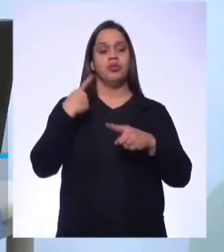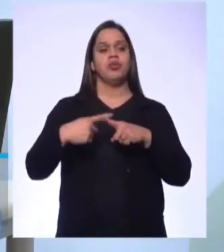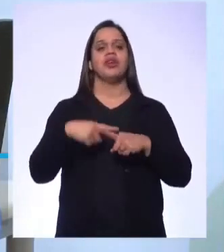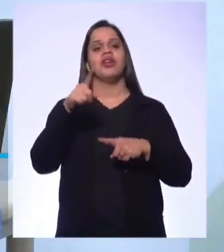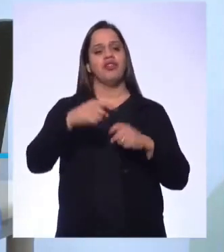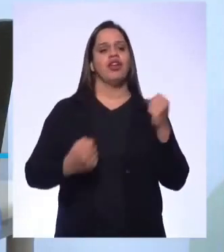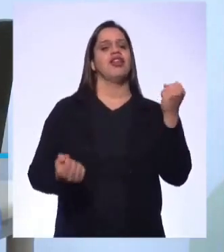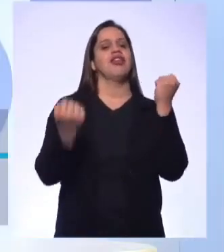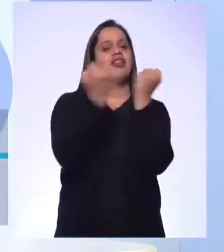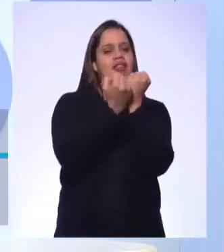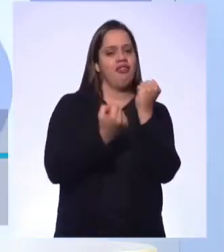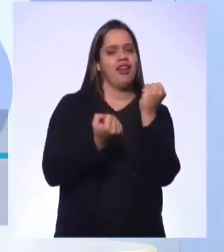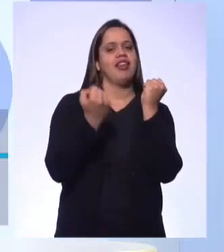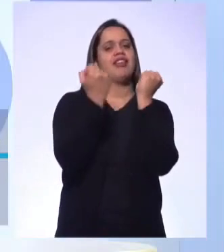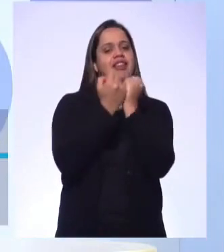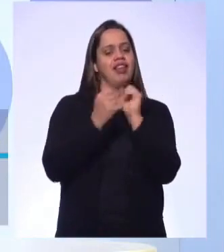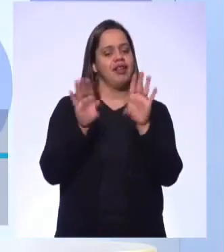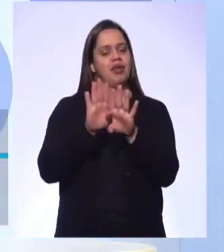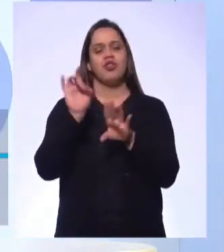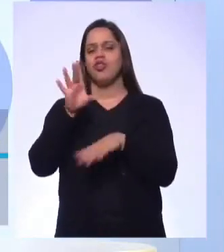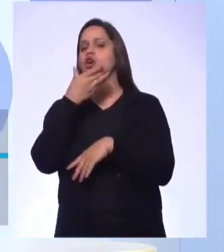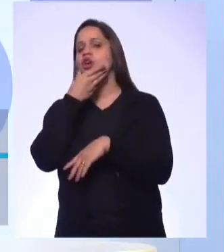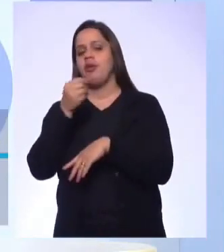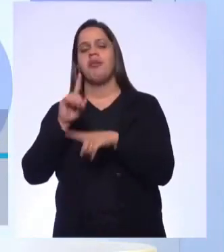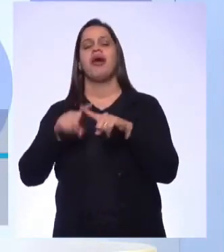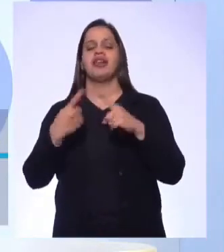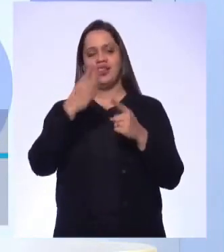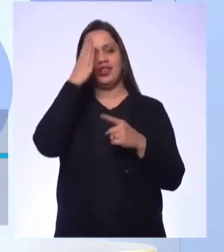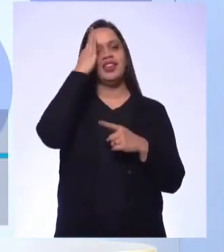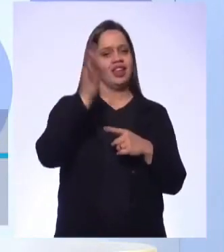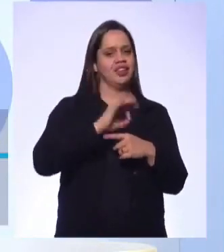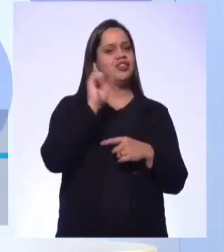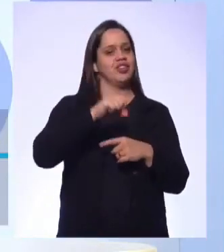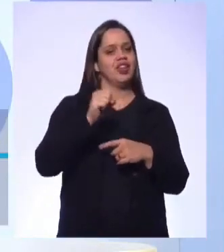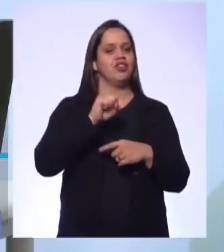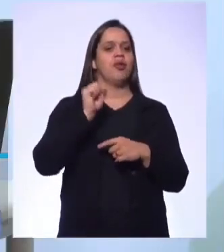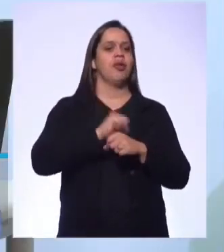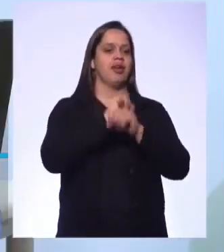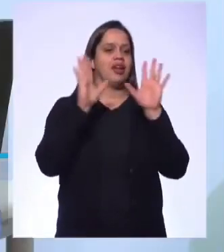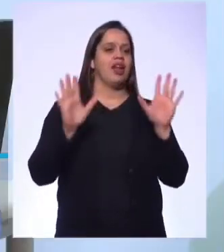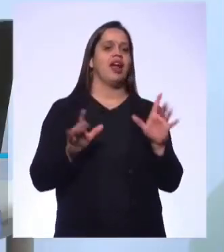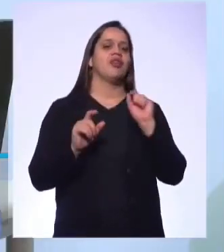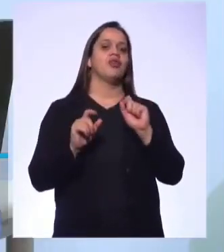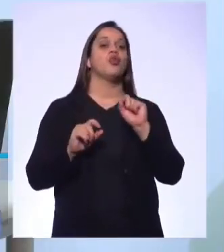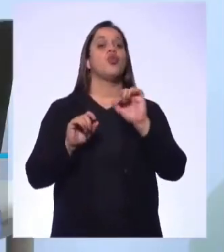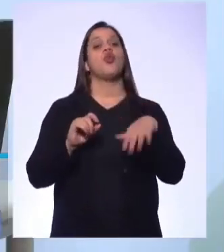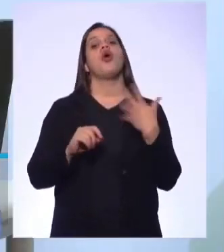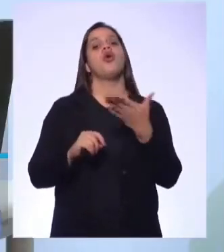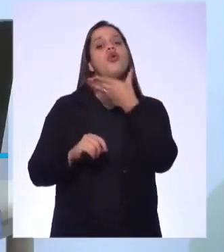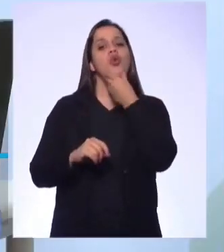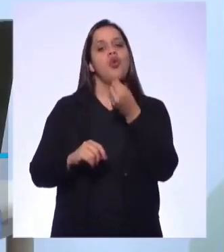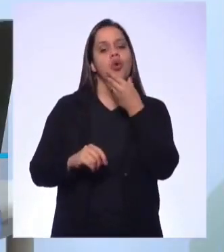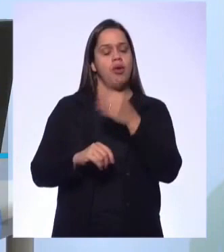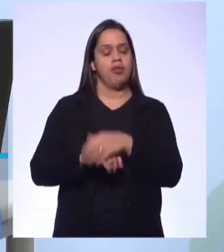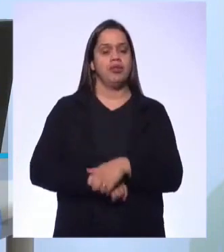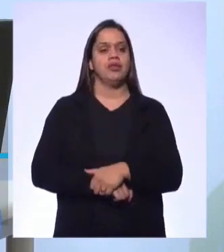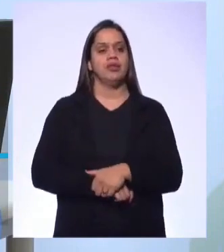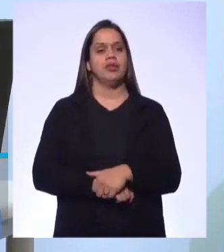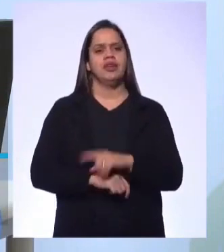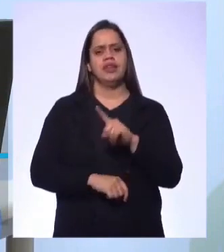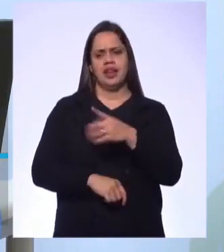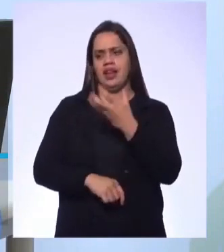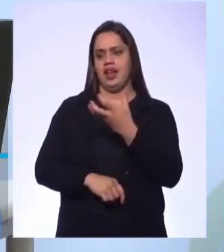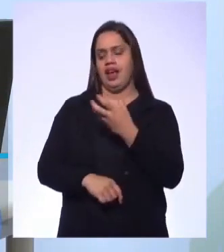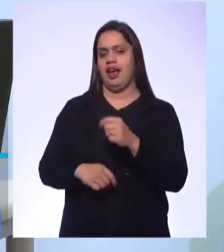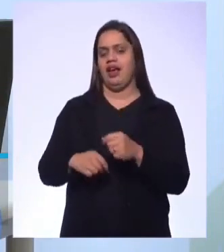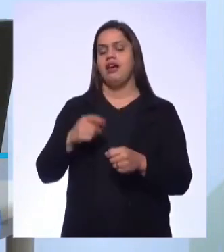defender, achei bonitinho. Tá certo, Gustavo, eu entendi agora. Então, é só para esclarecer o homem aí, sim, qual é o homem. Vocês conseguiram. Aí, André, você quer fazer o